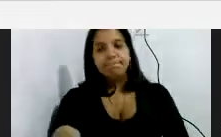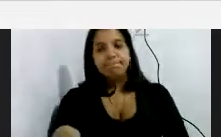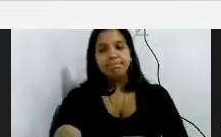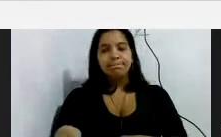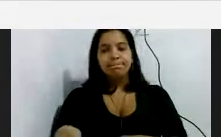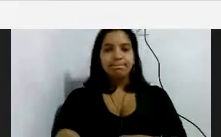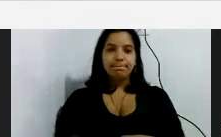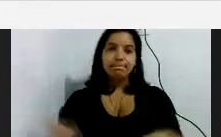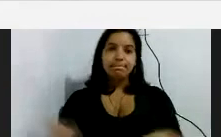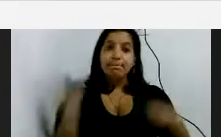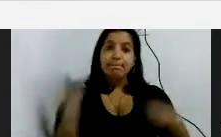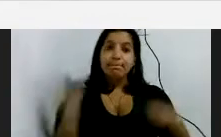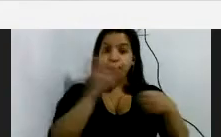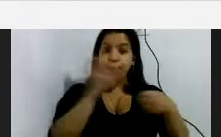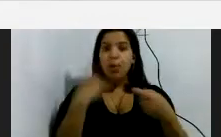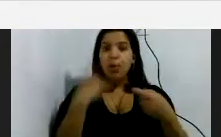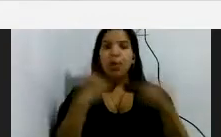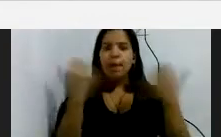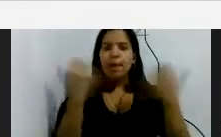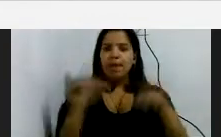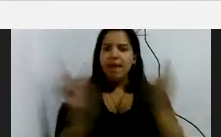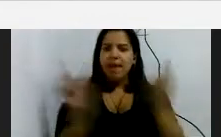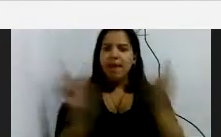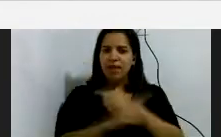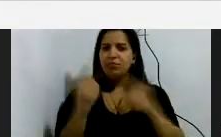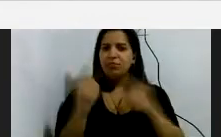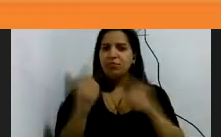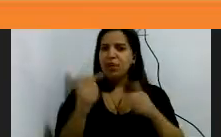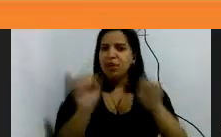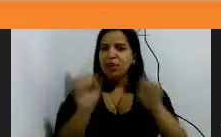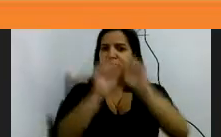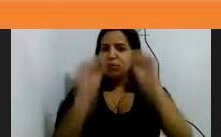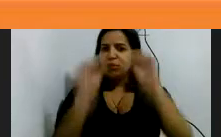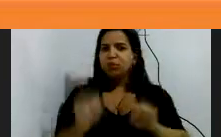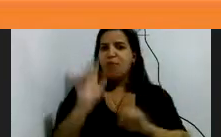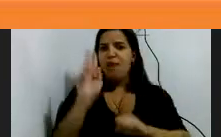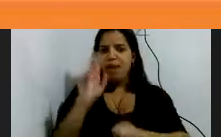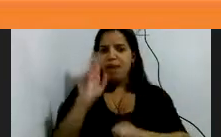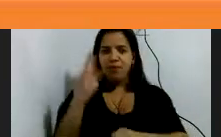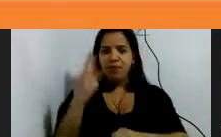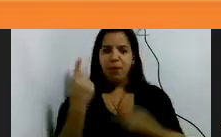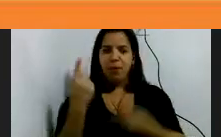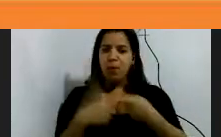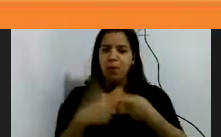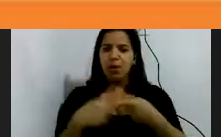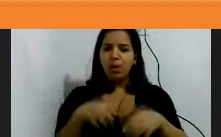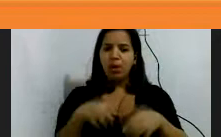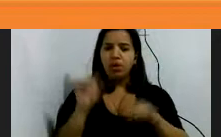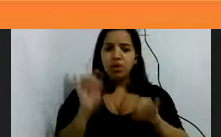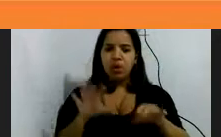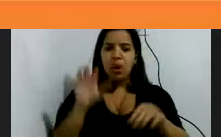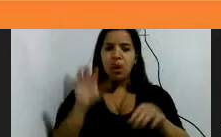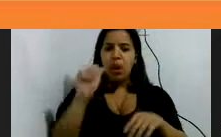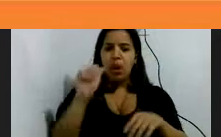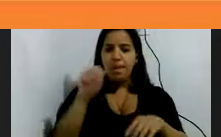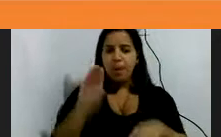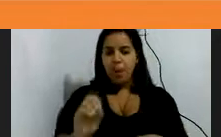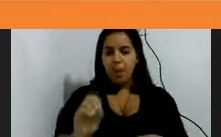Então vamos lá. Por que que na prova reversa a gente não faz para o sistema RH, só para o sistema BO?